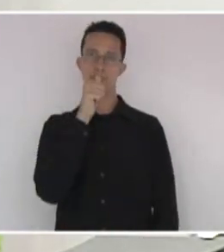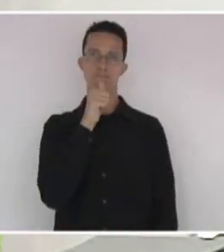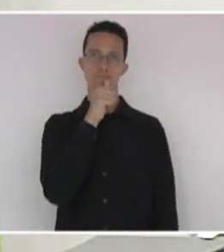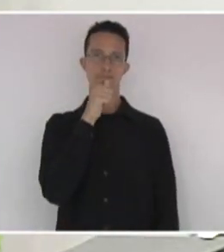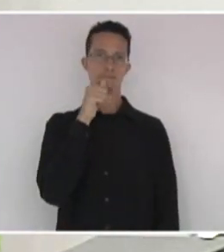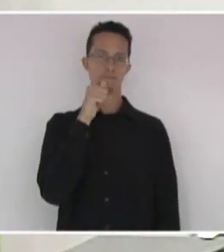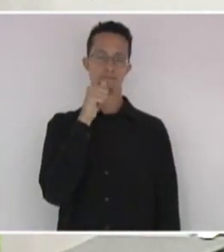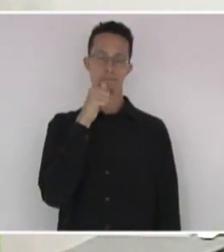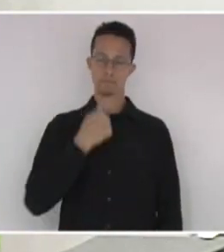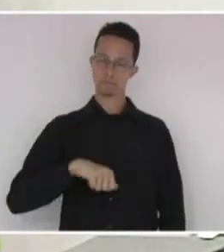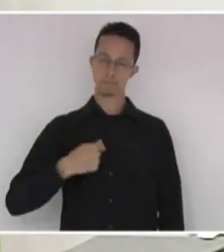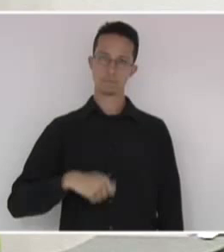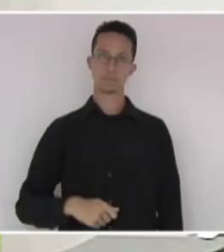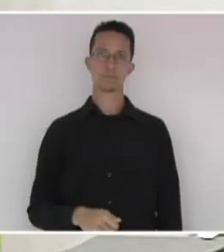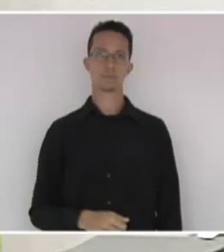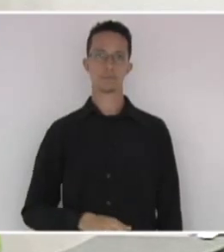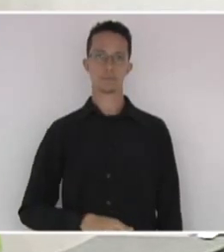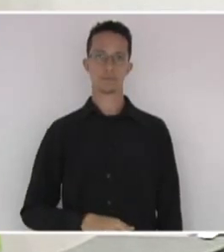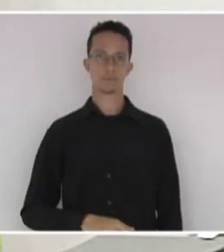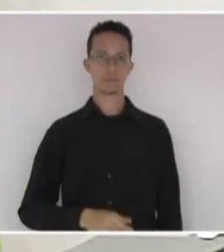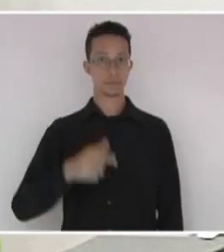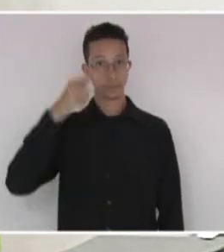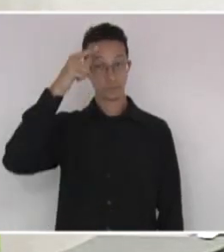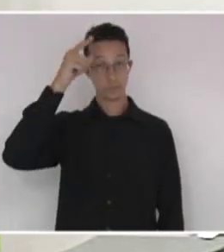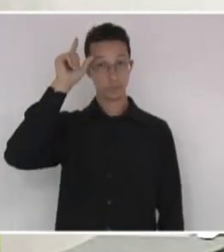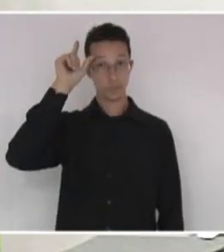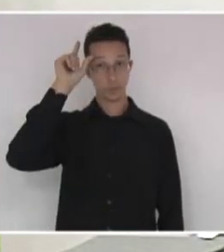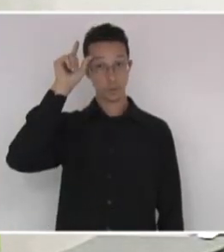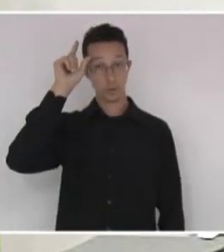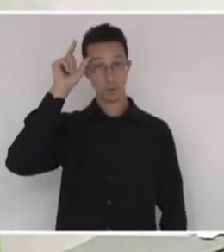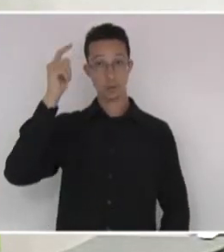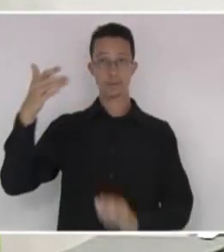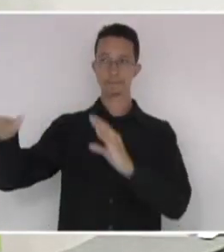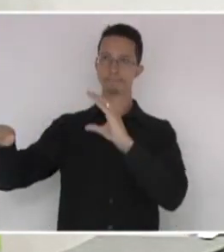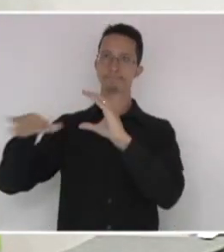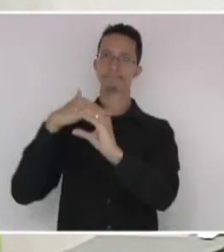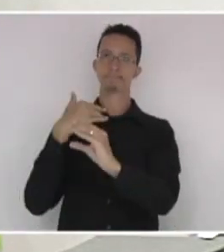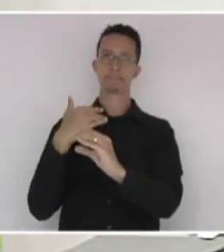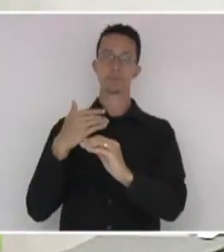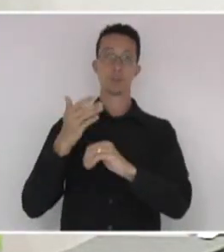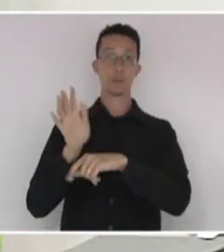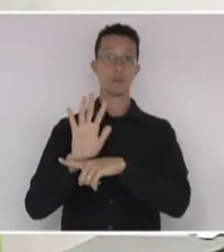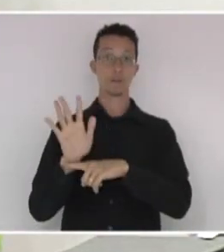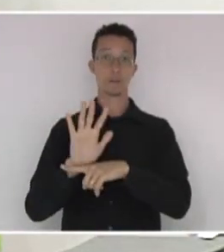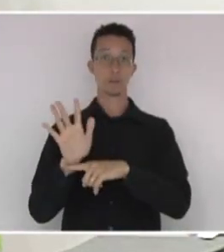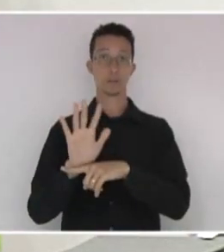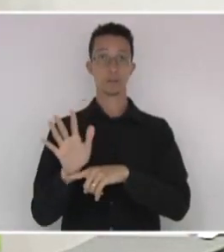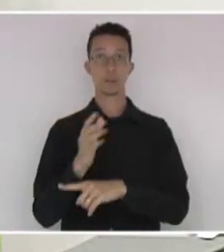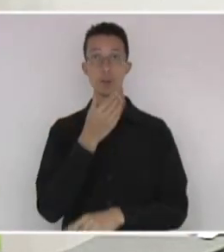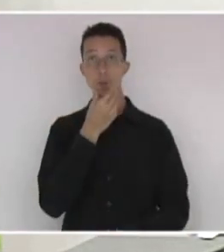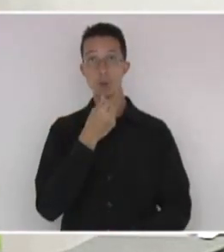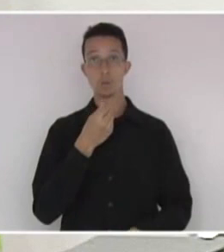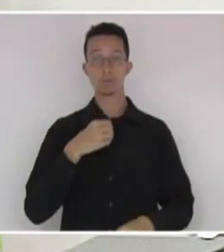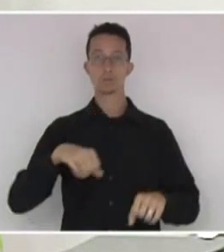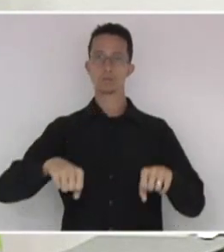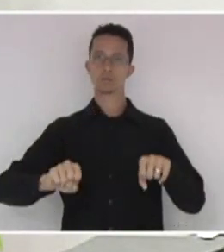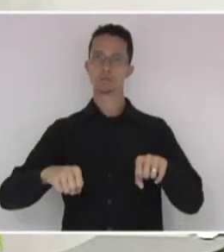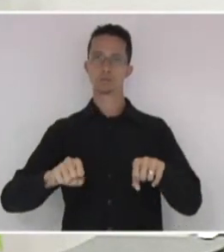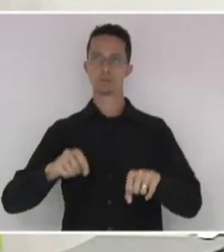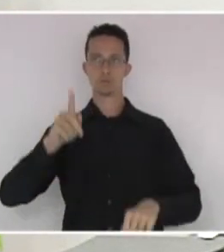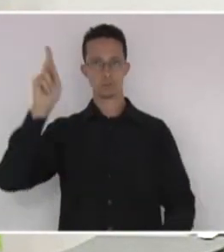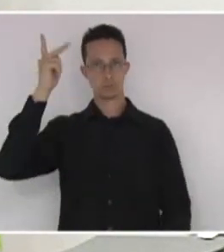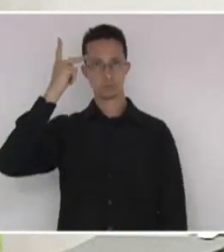Ontem eu recebi no meu telefone o vídeo de um motoqueiro de São Paulo, talvez isso alguém de vocês